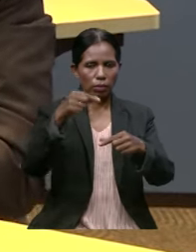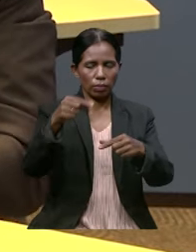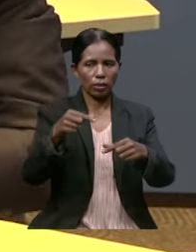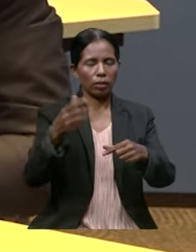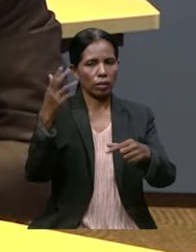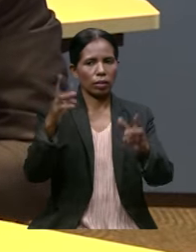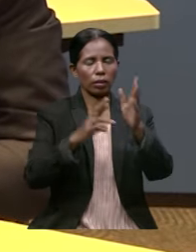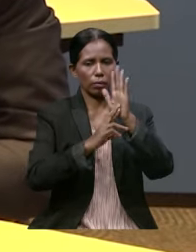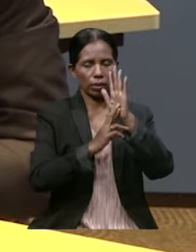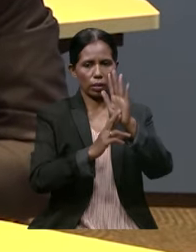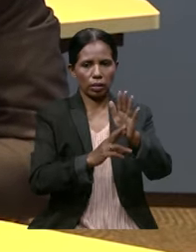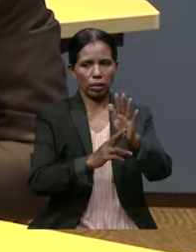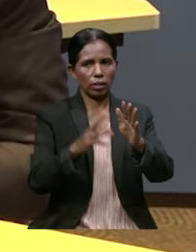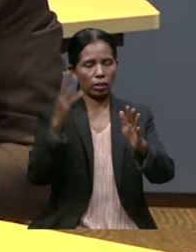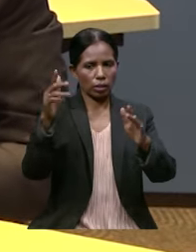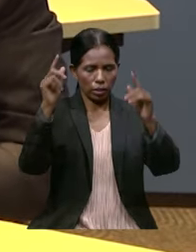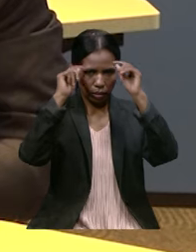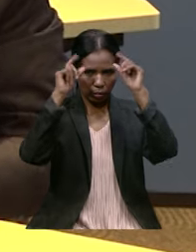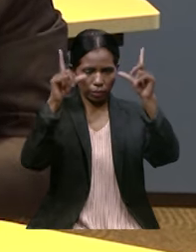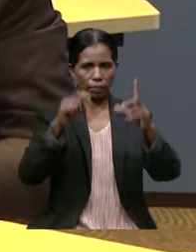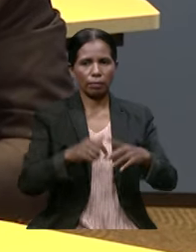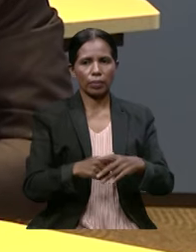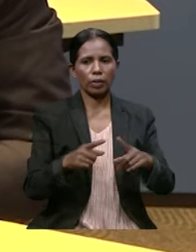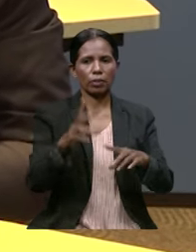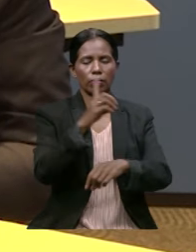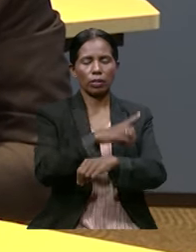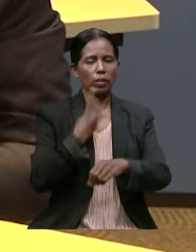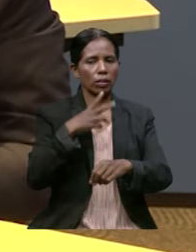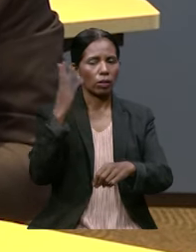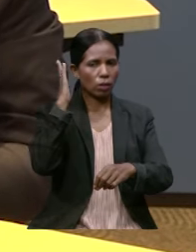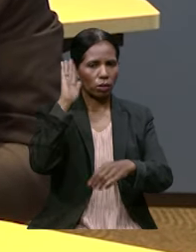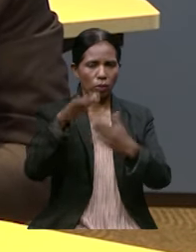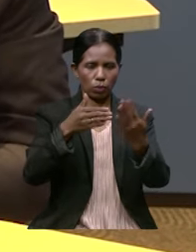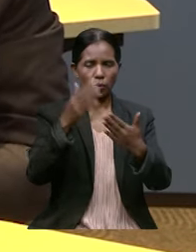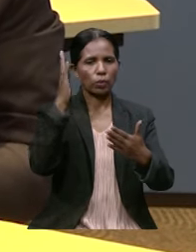ni representação ia Timor e oin ita torona kata